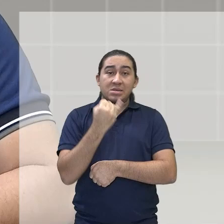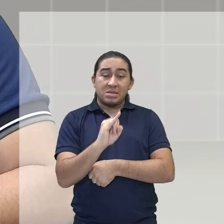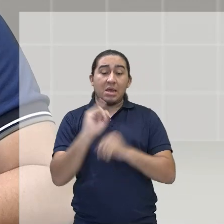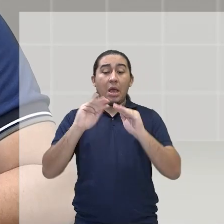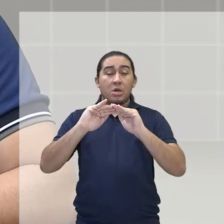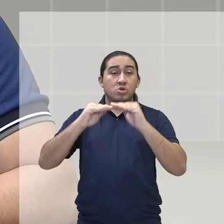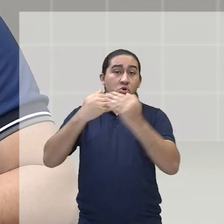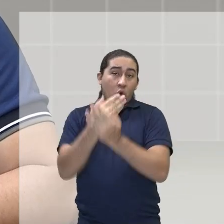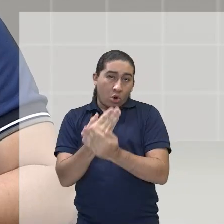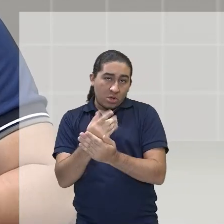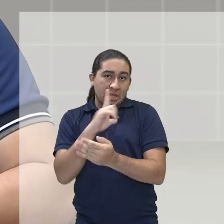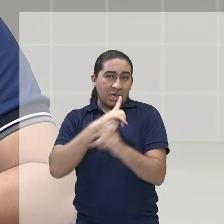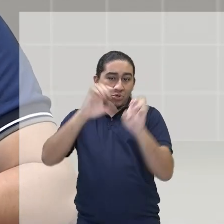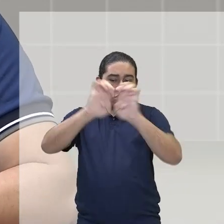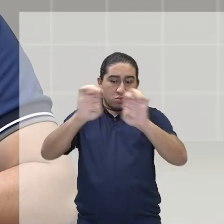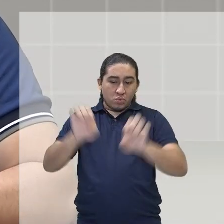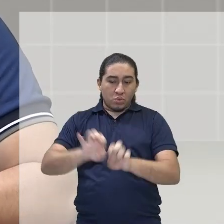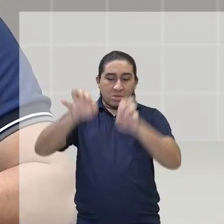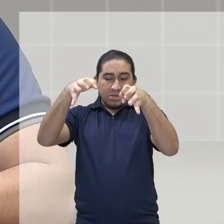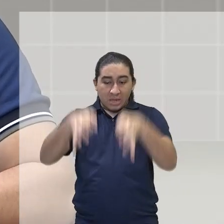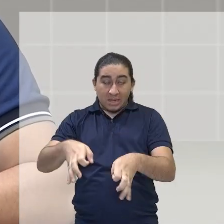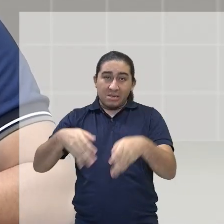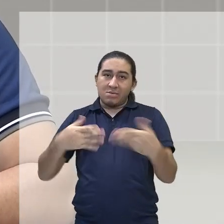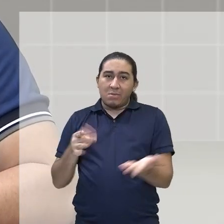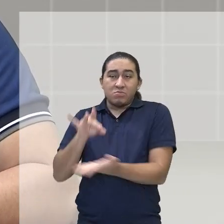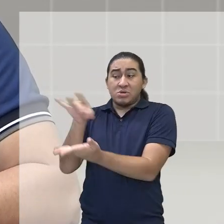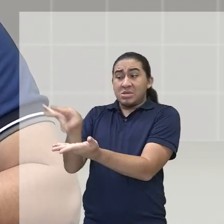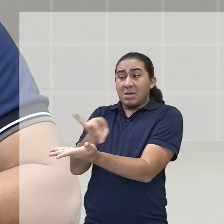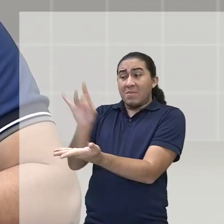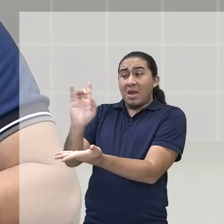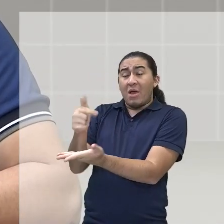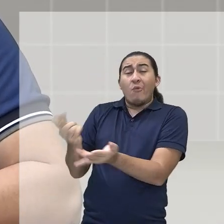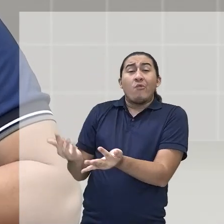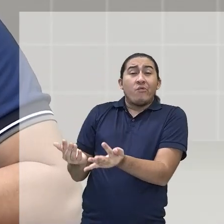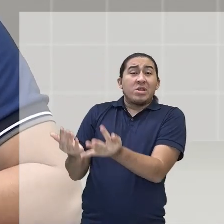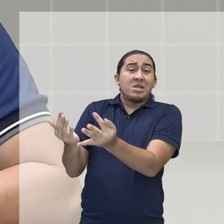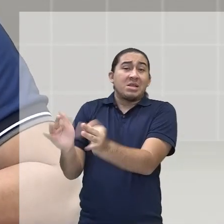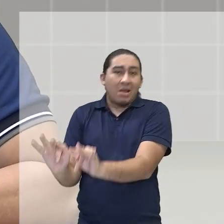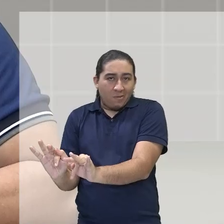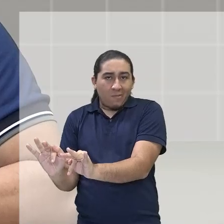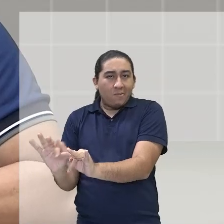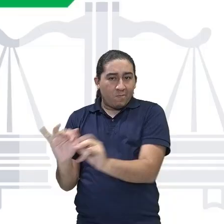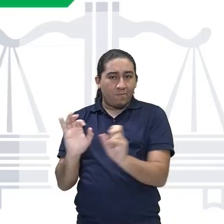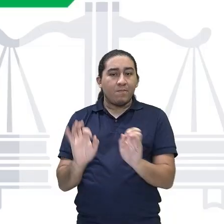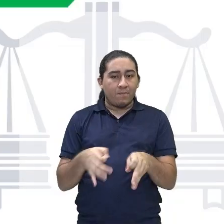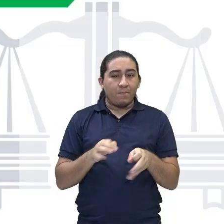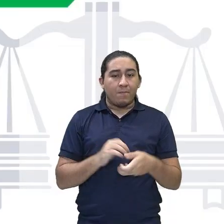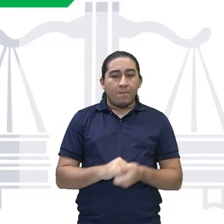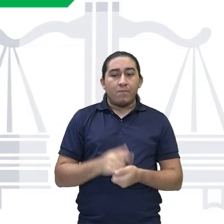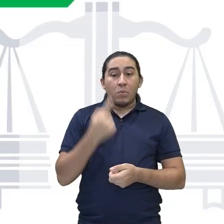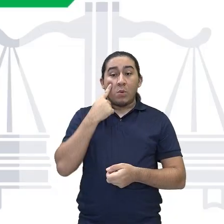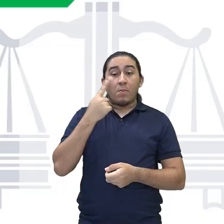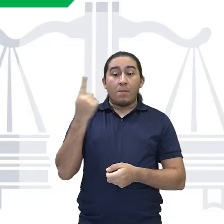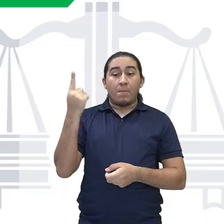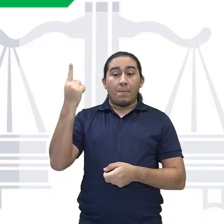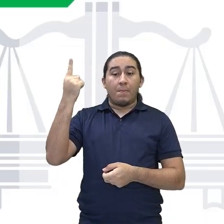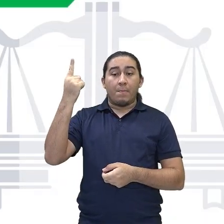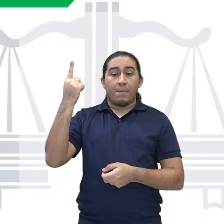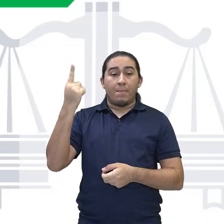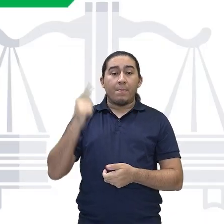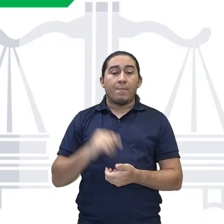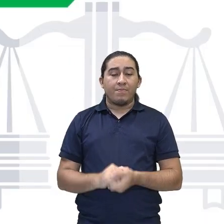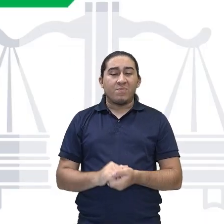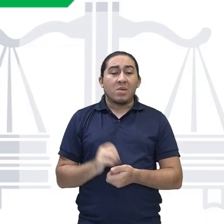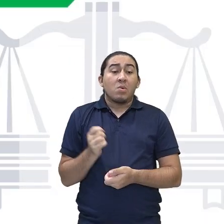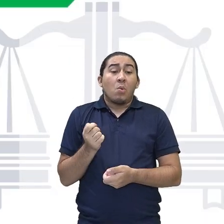escola suporta. Então, o CMEAN está ali no finzinho, a gente vai ver na próxima cartela, já pode colocar que a gente está